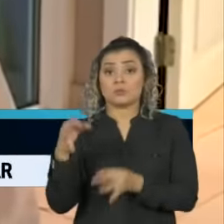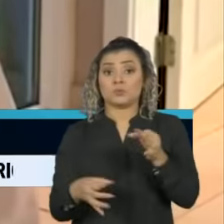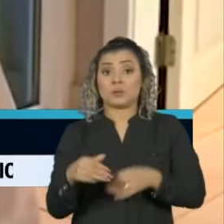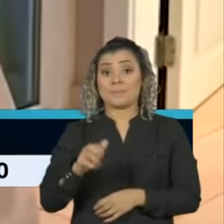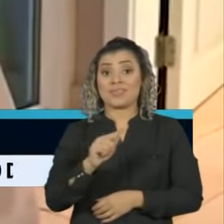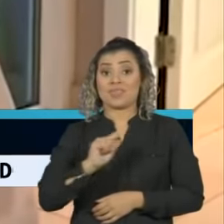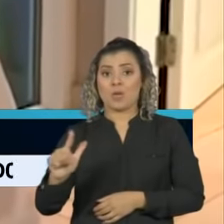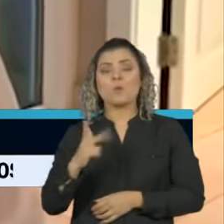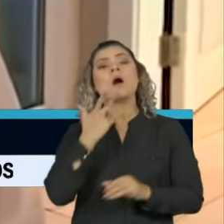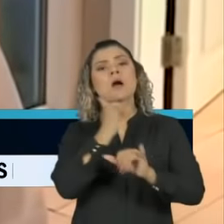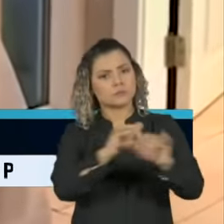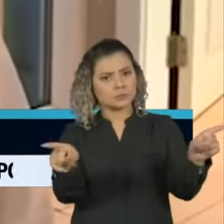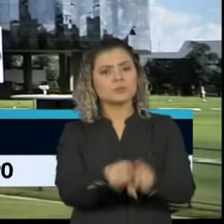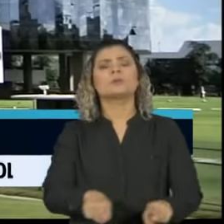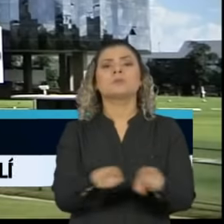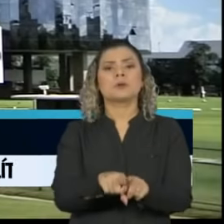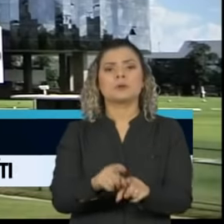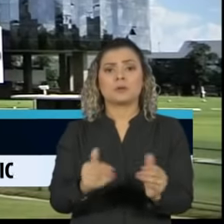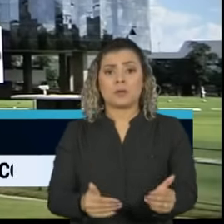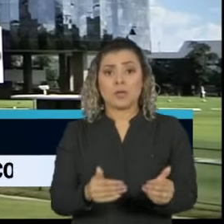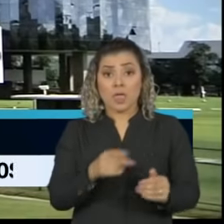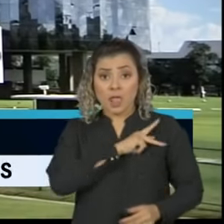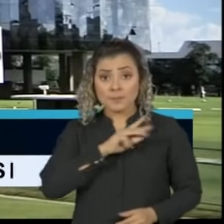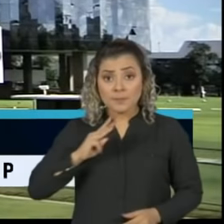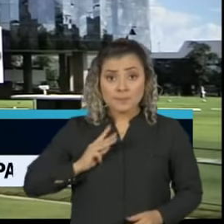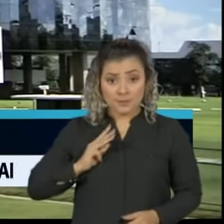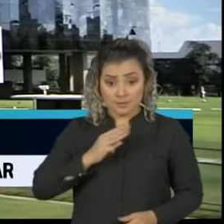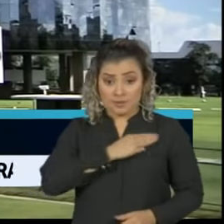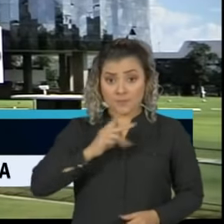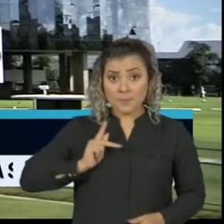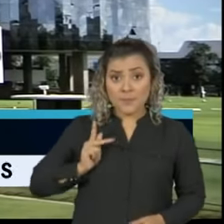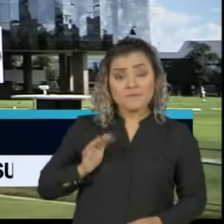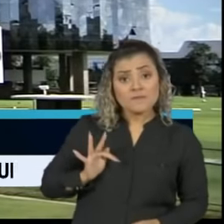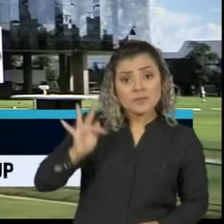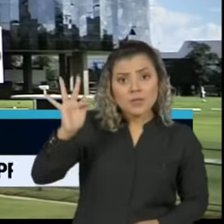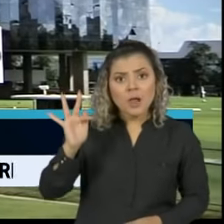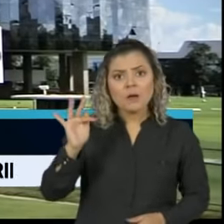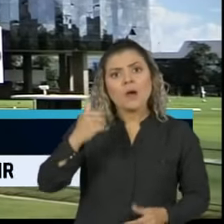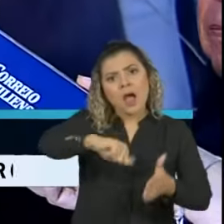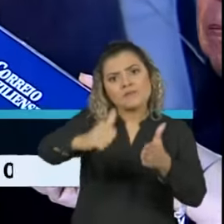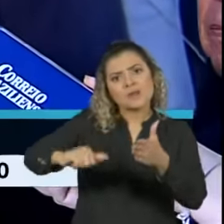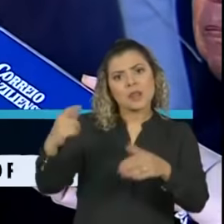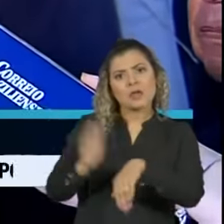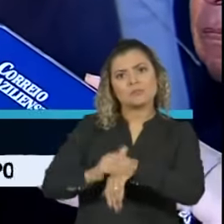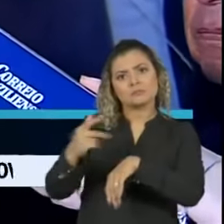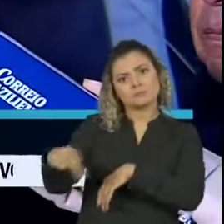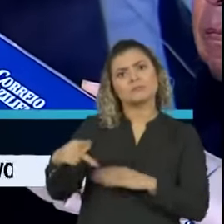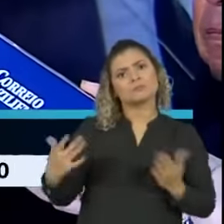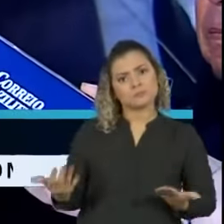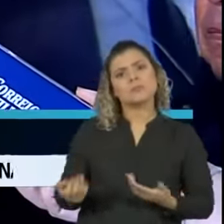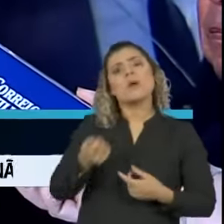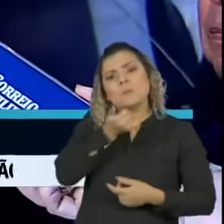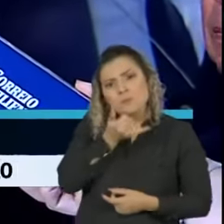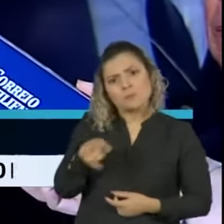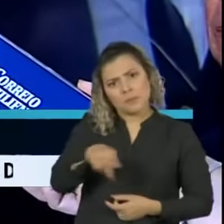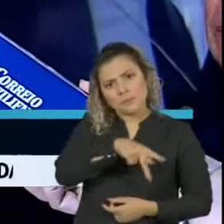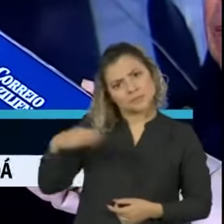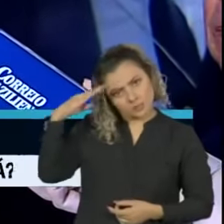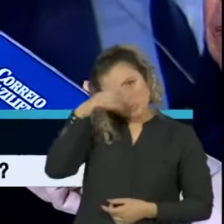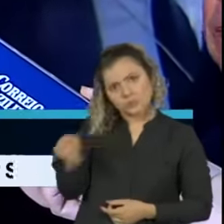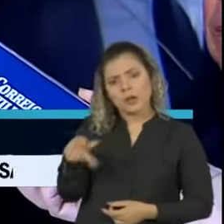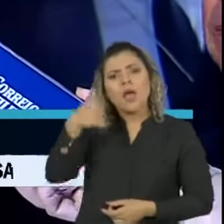Reale foi adiante e pediu que o Ministério Público Federal analise as afirmações do chefe do Poder Executivo, que, segundo ele,